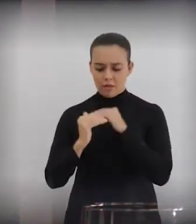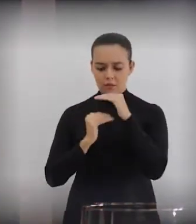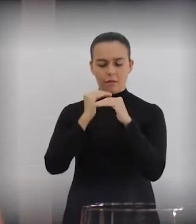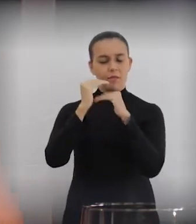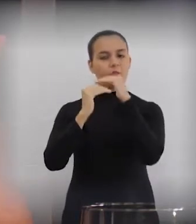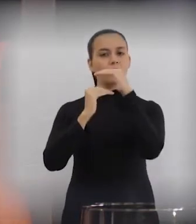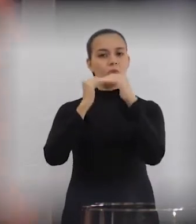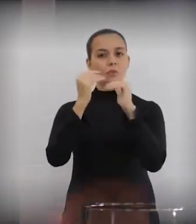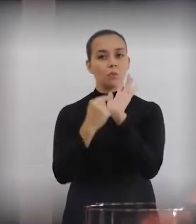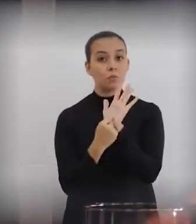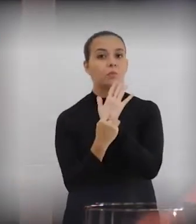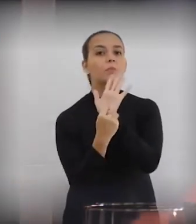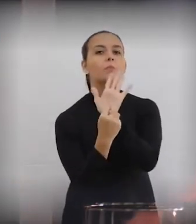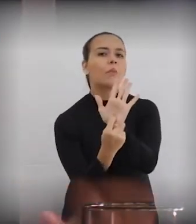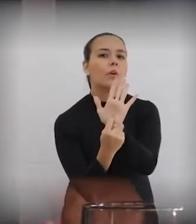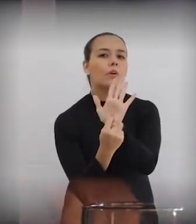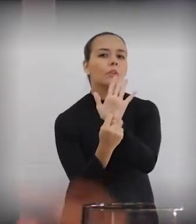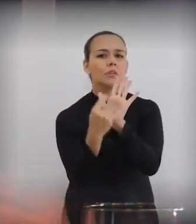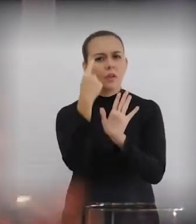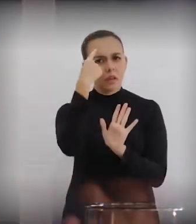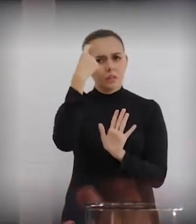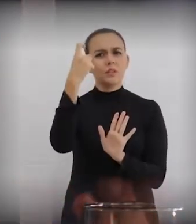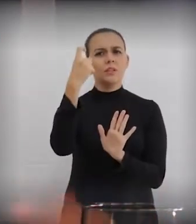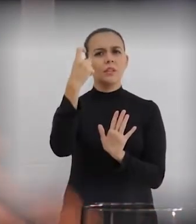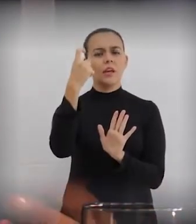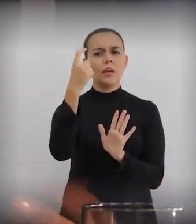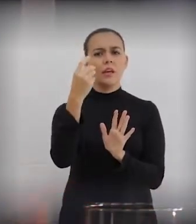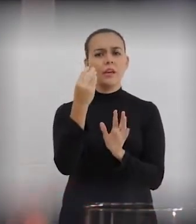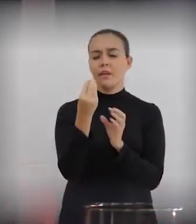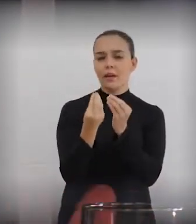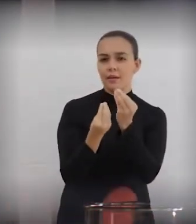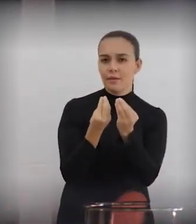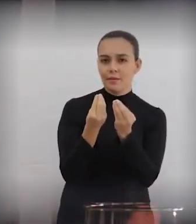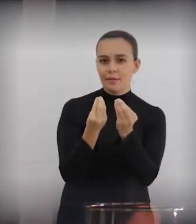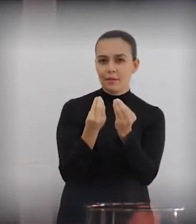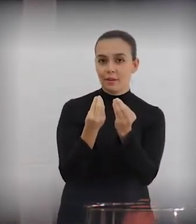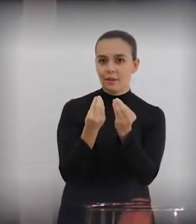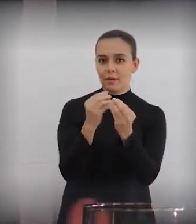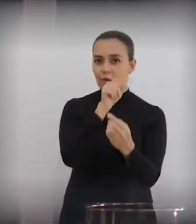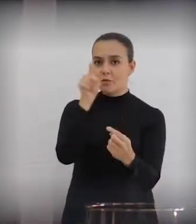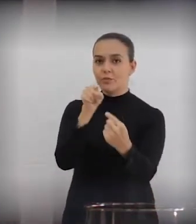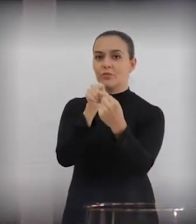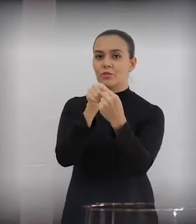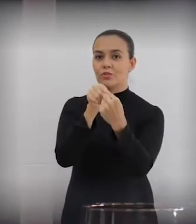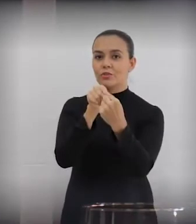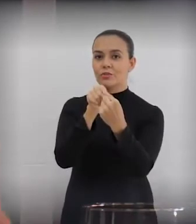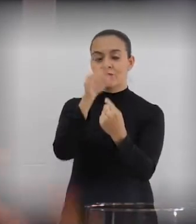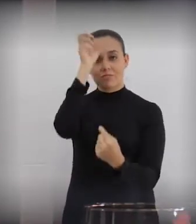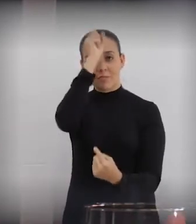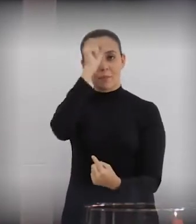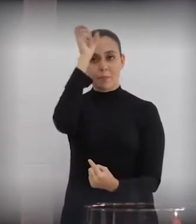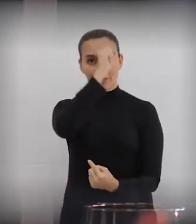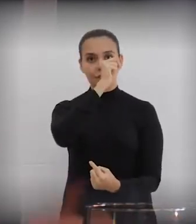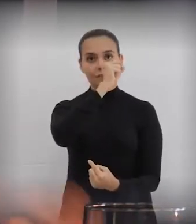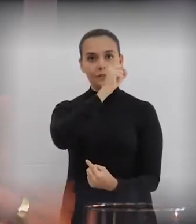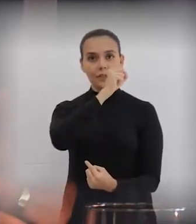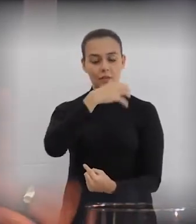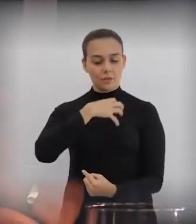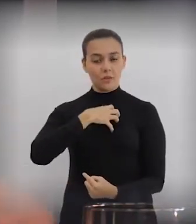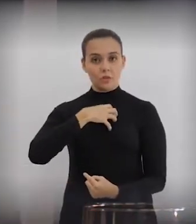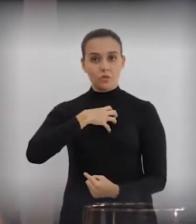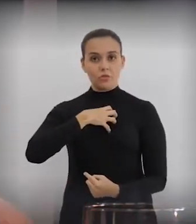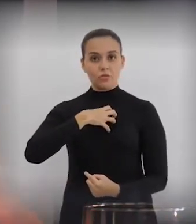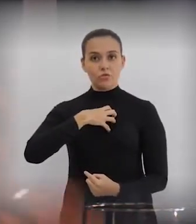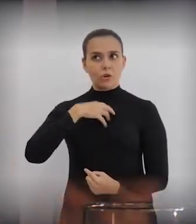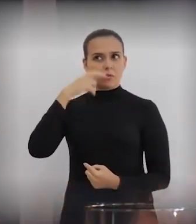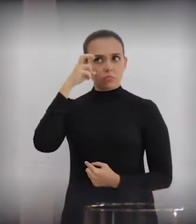evolução que oferece para você a ideia de que há um propósito. Qual é o propósito? Aprender, ficar melhor,